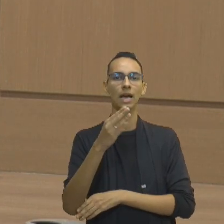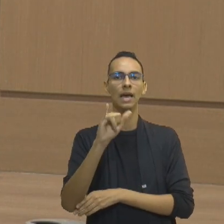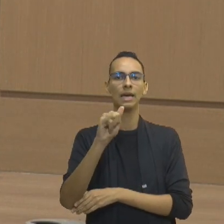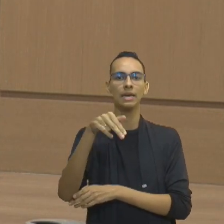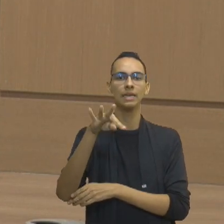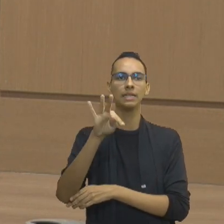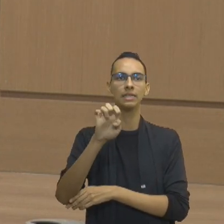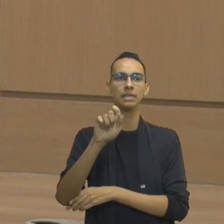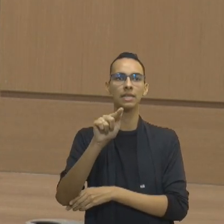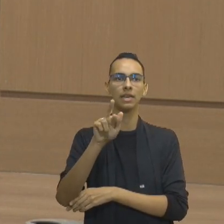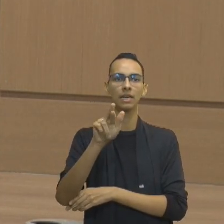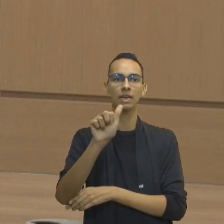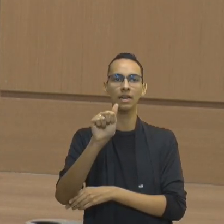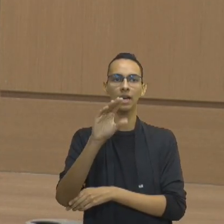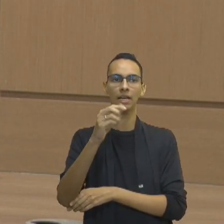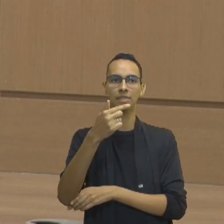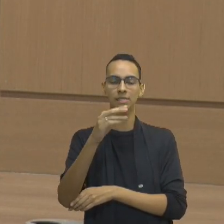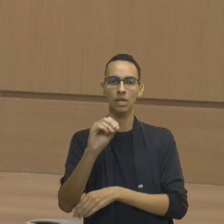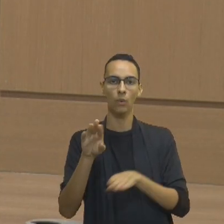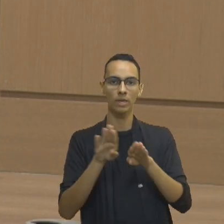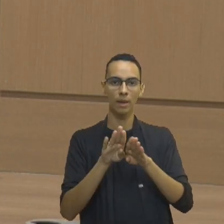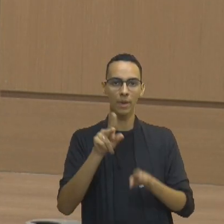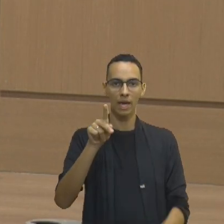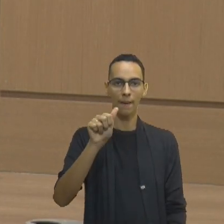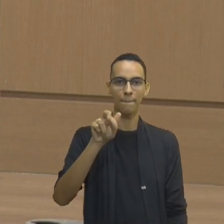a Paranaíba, que chegou,